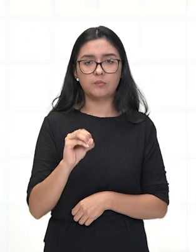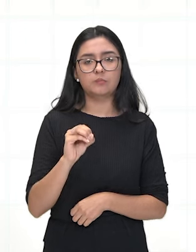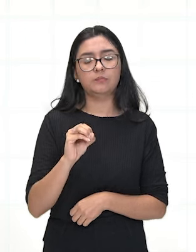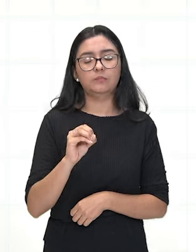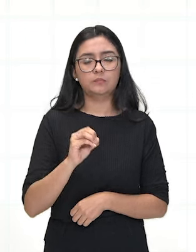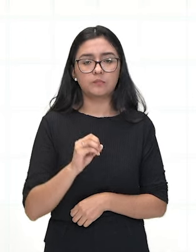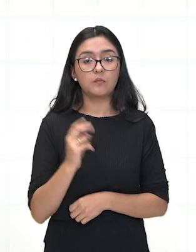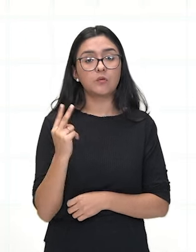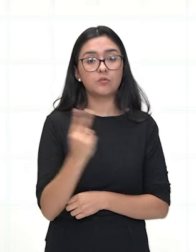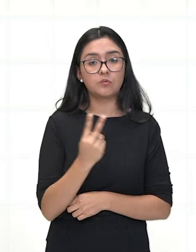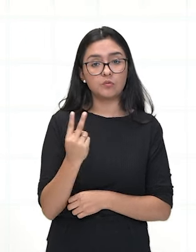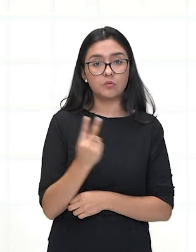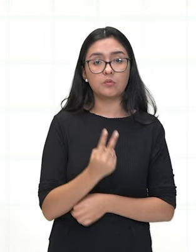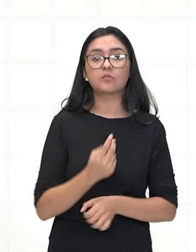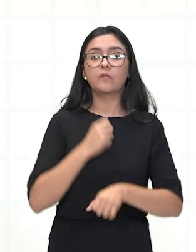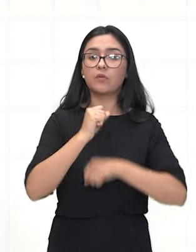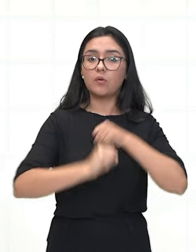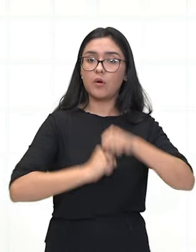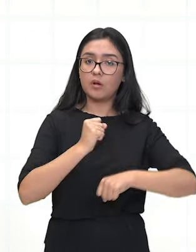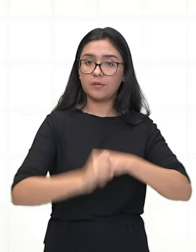eles estavam